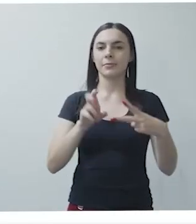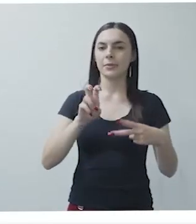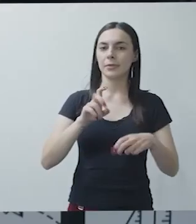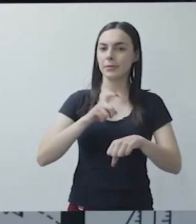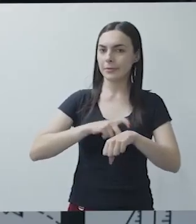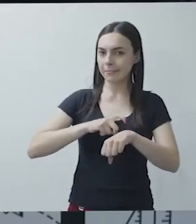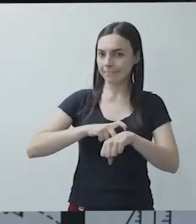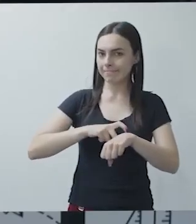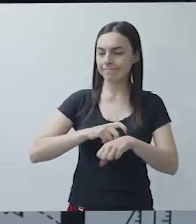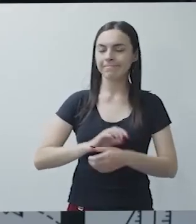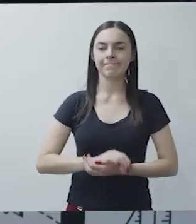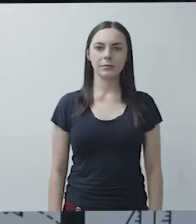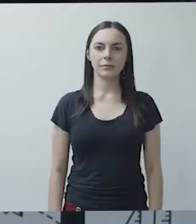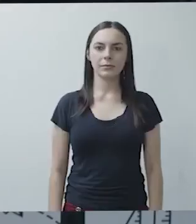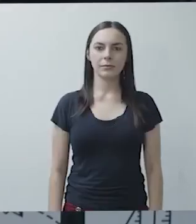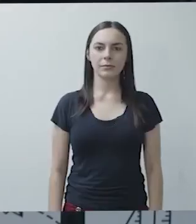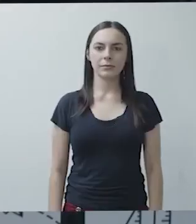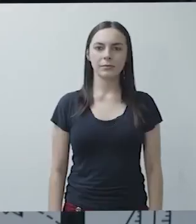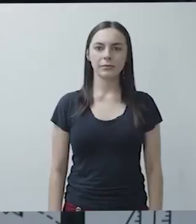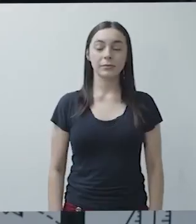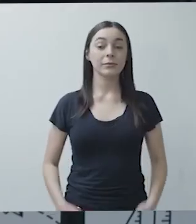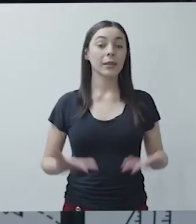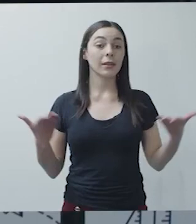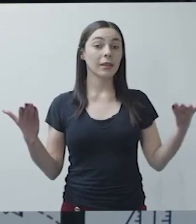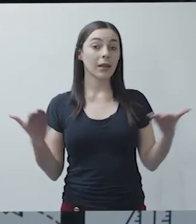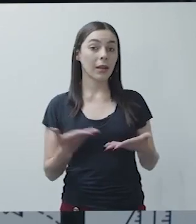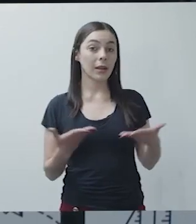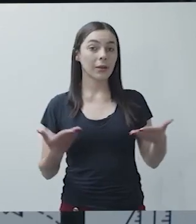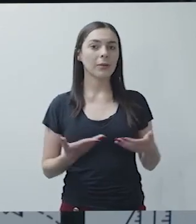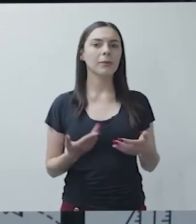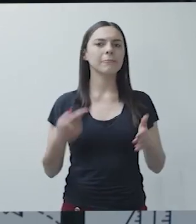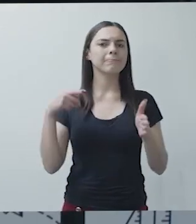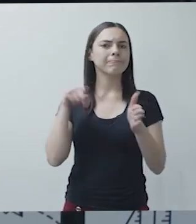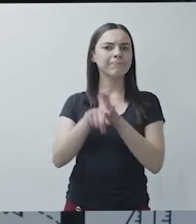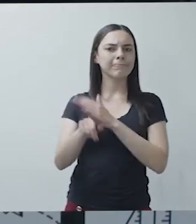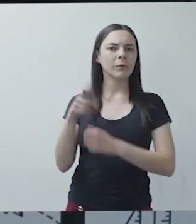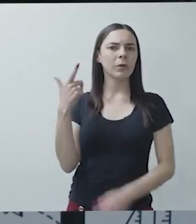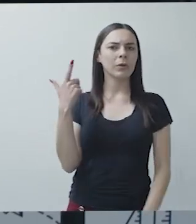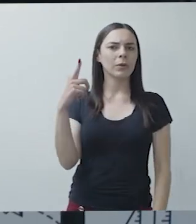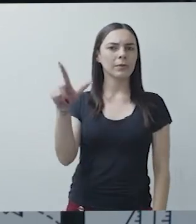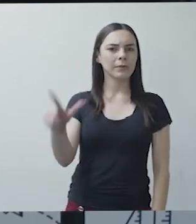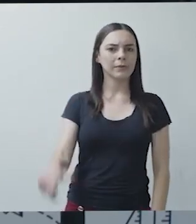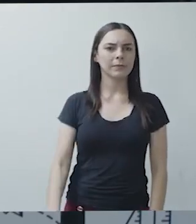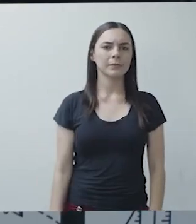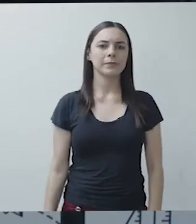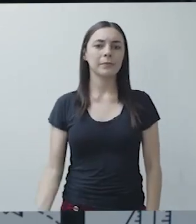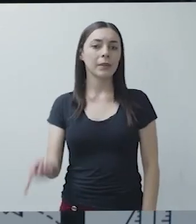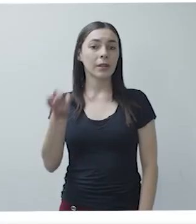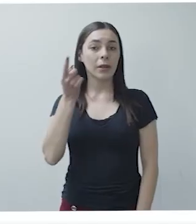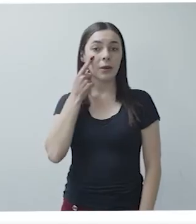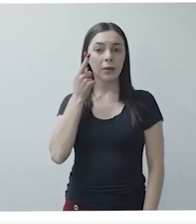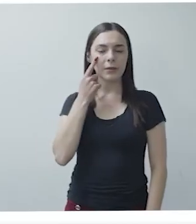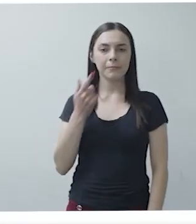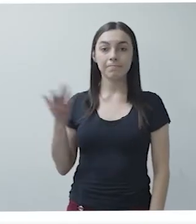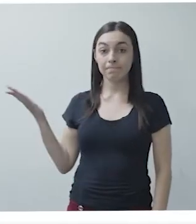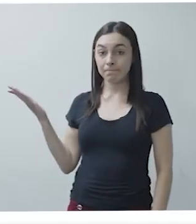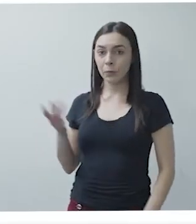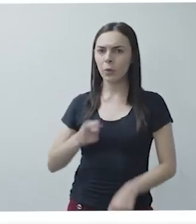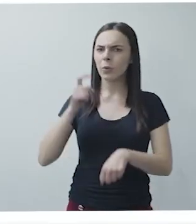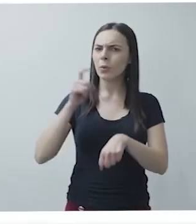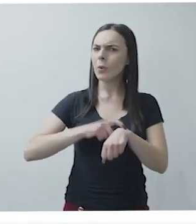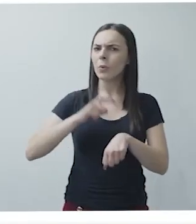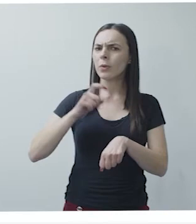horas. Muito bem. Então agora vamos para o próximo quiz. Olha lá. O horário que a